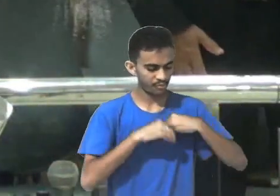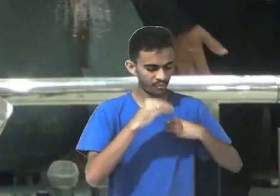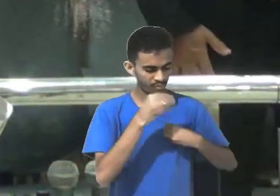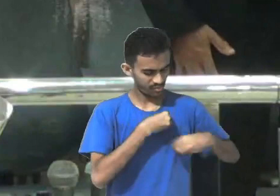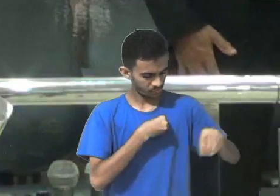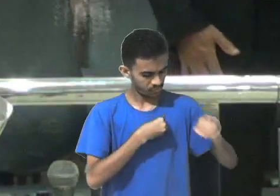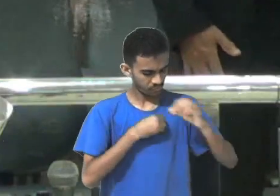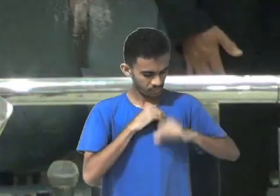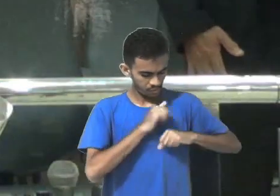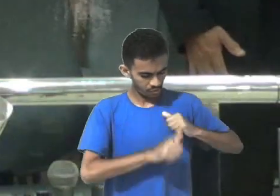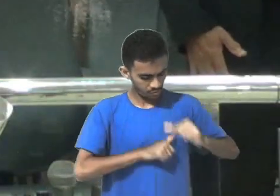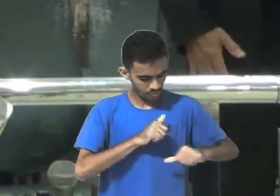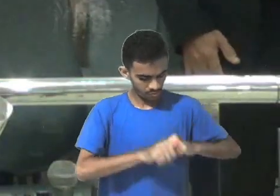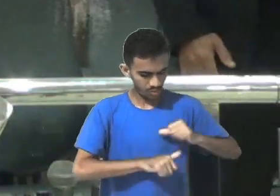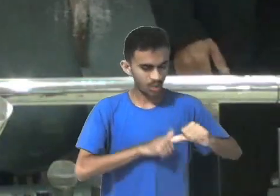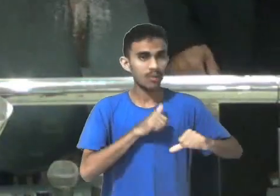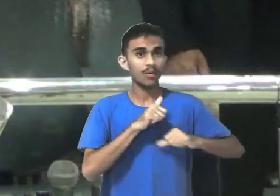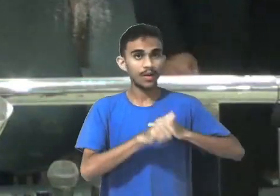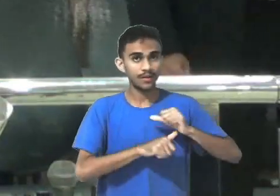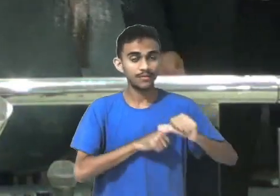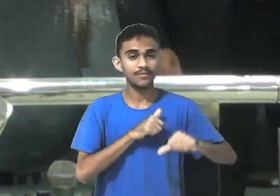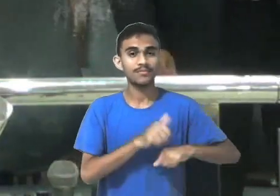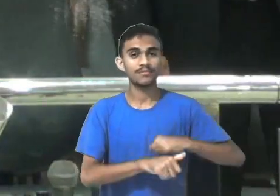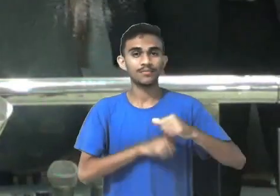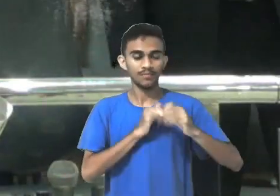nossa mancha pra